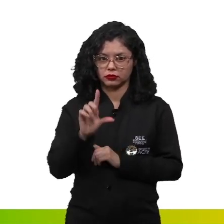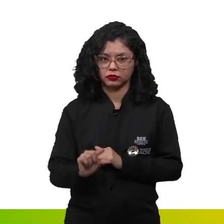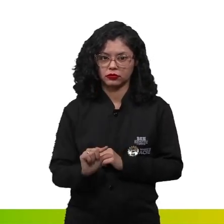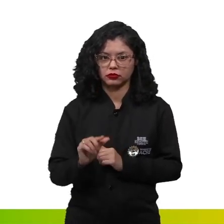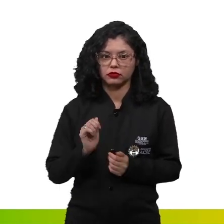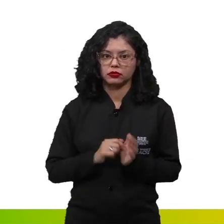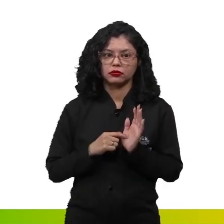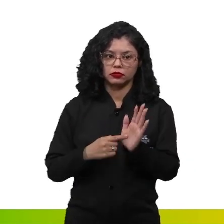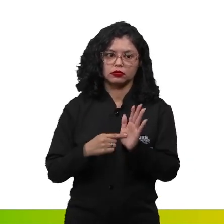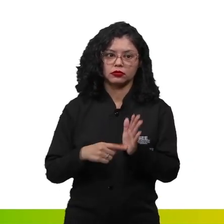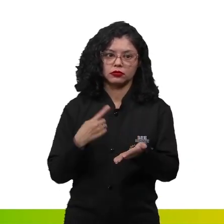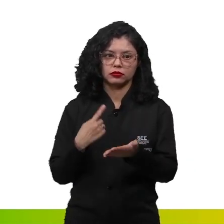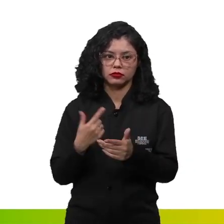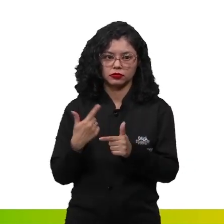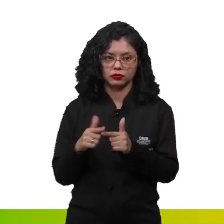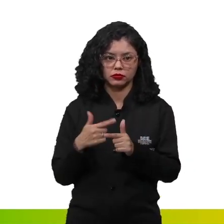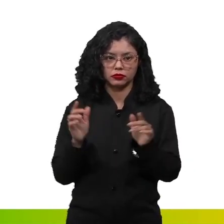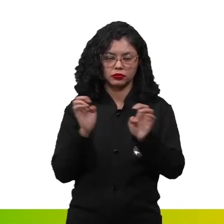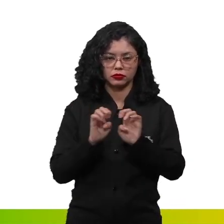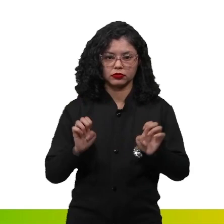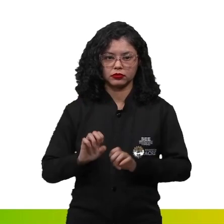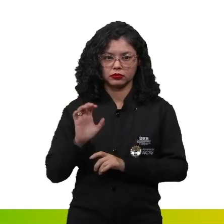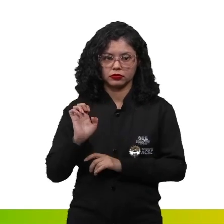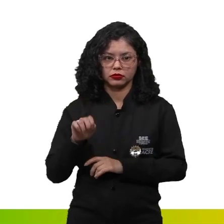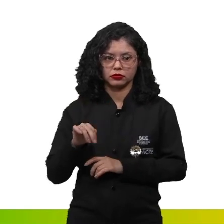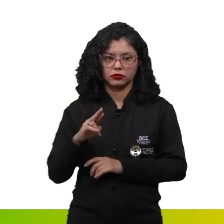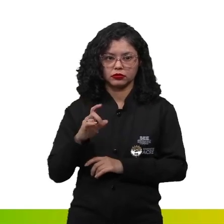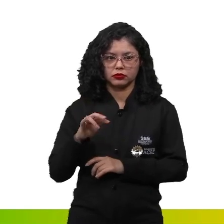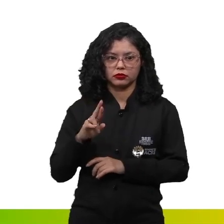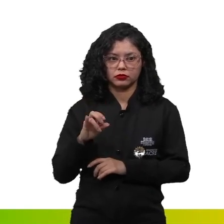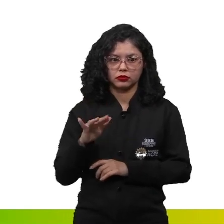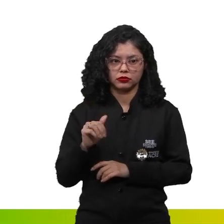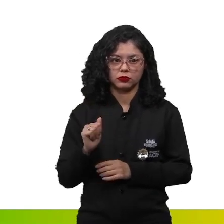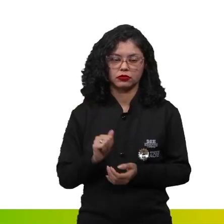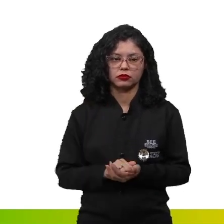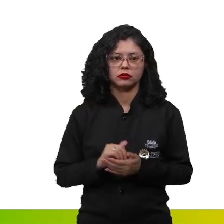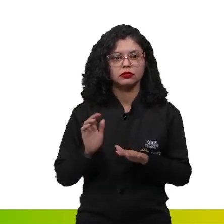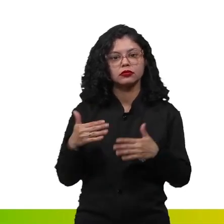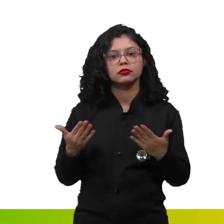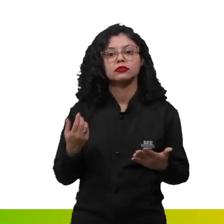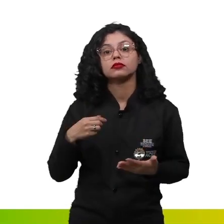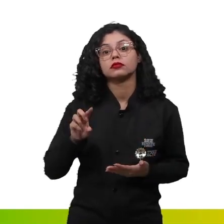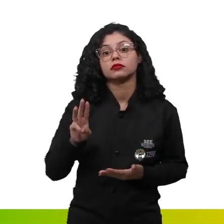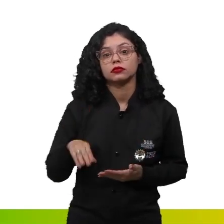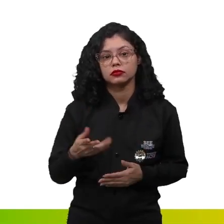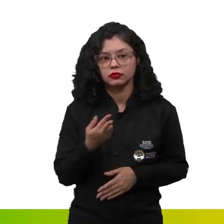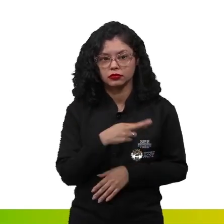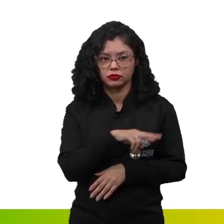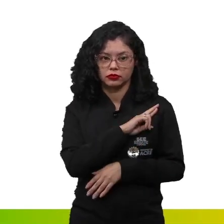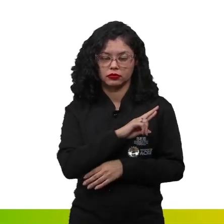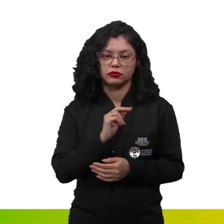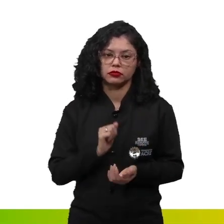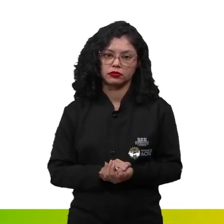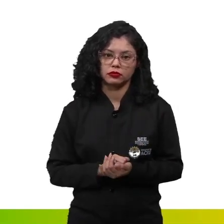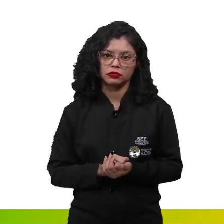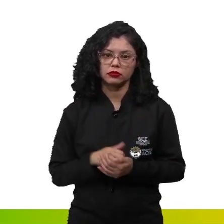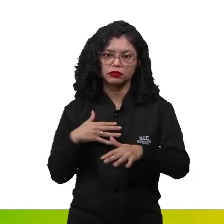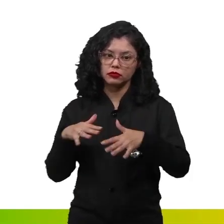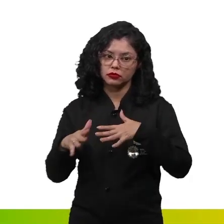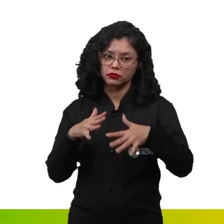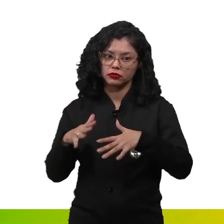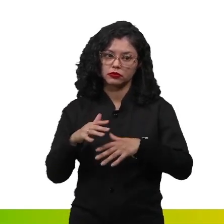ataxia apresentam comprometimento na seguinte estrutura encefálica. Pessoal, quem é responsável aí pela